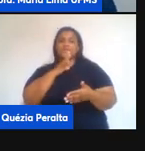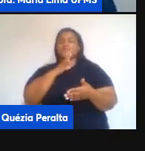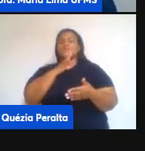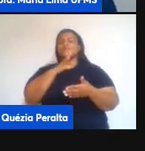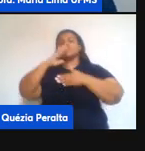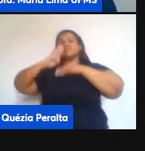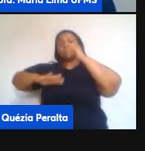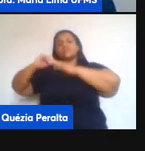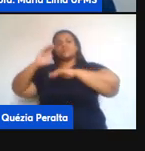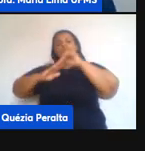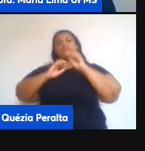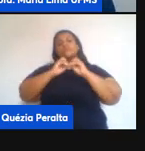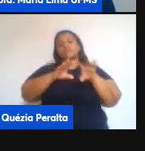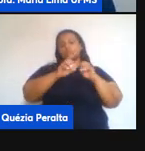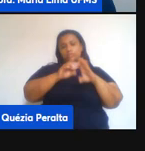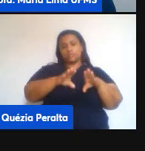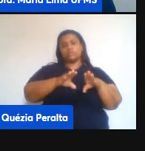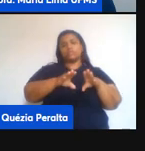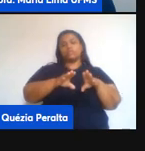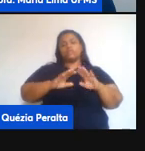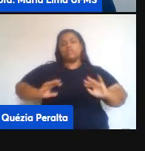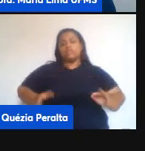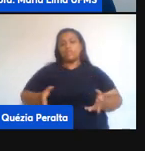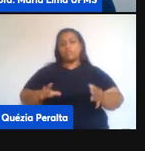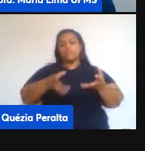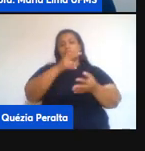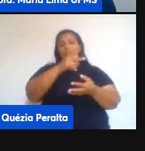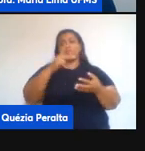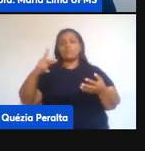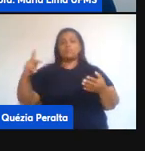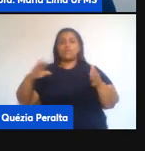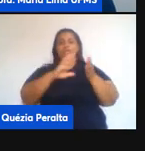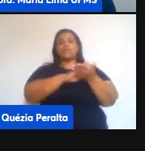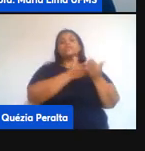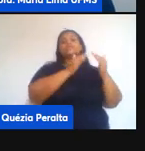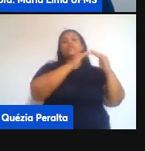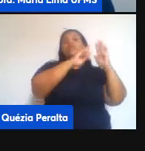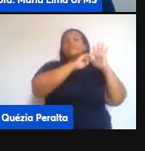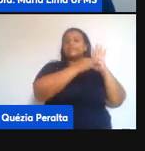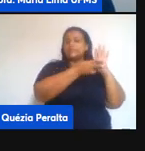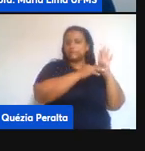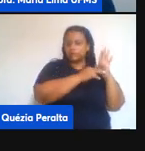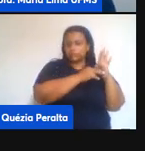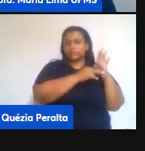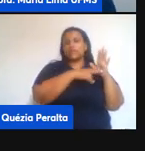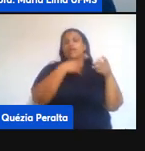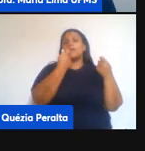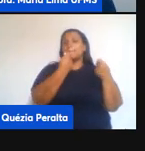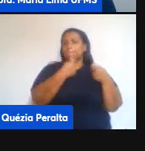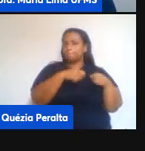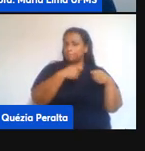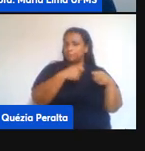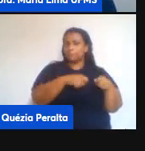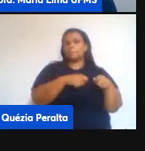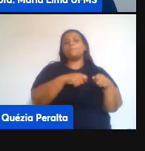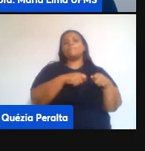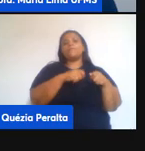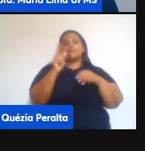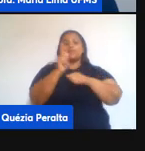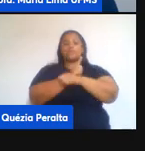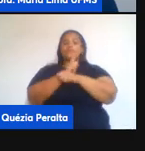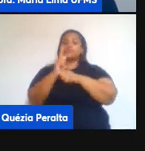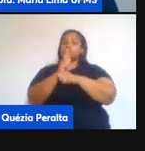um PPP dentro da escola que seja significativo, é preciso que os gestores, as